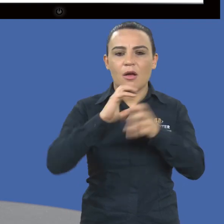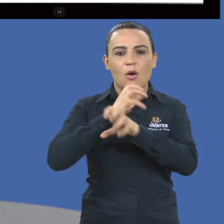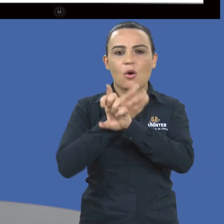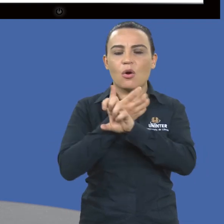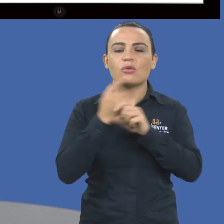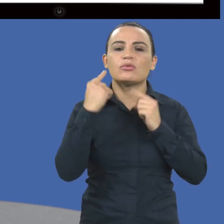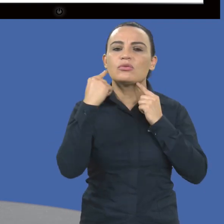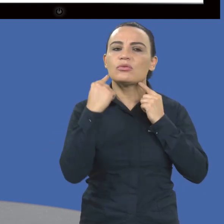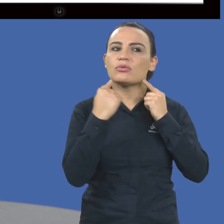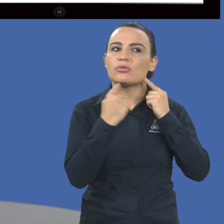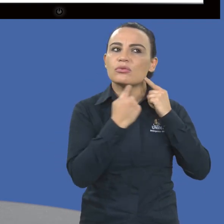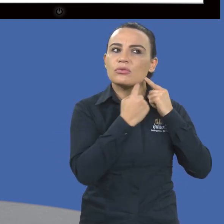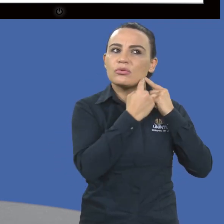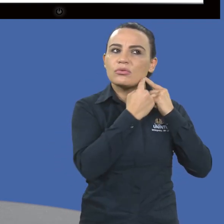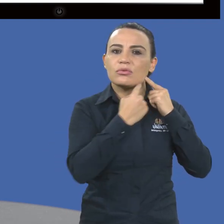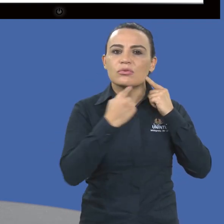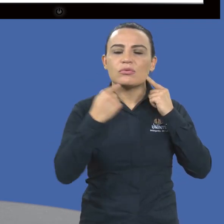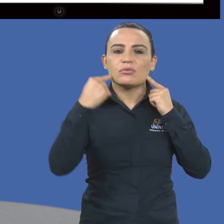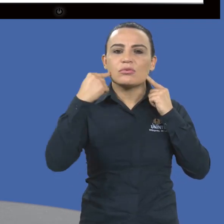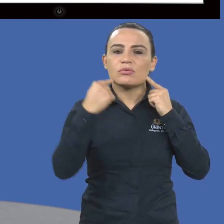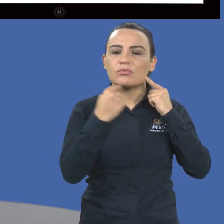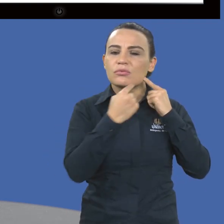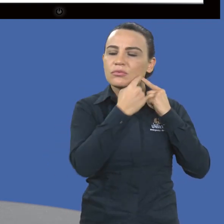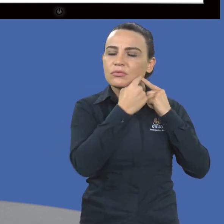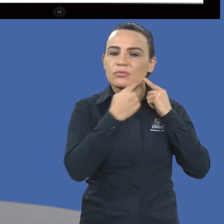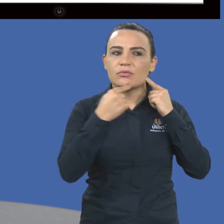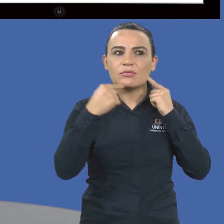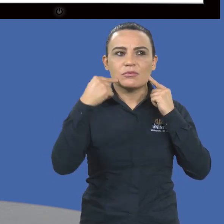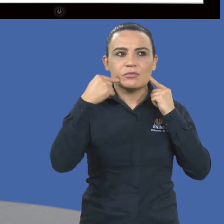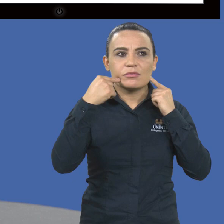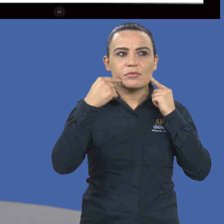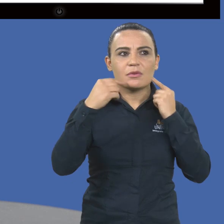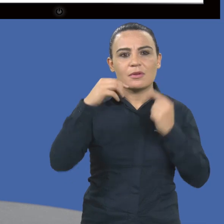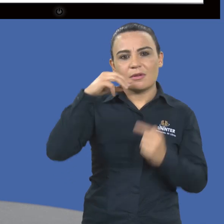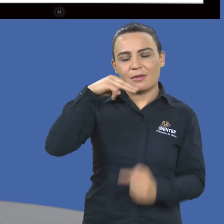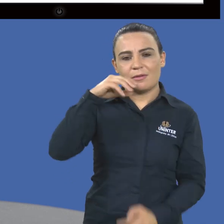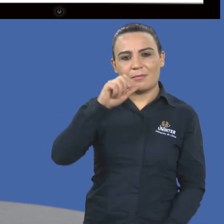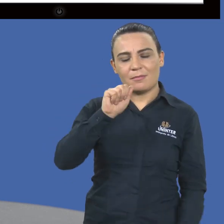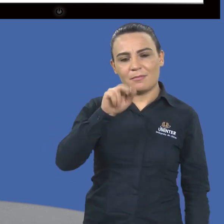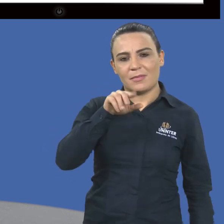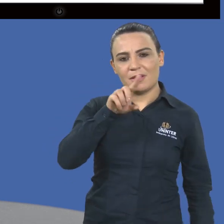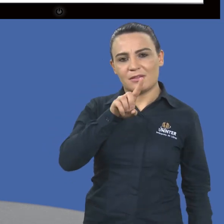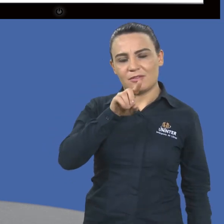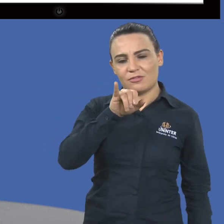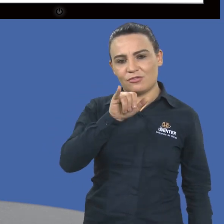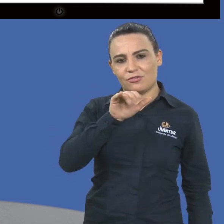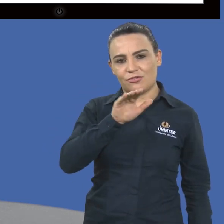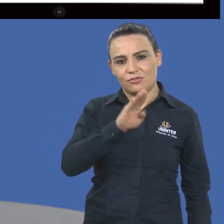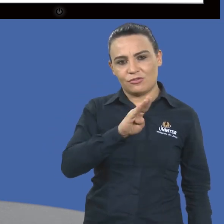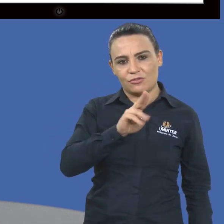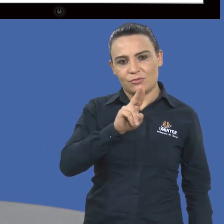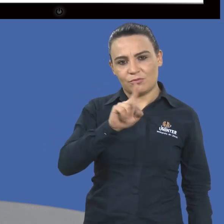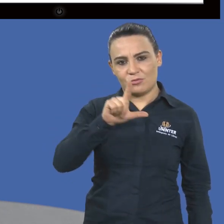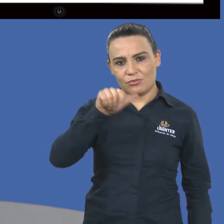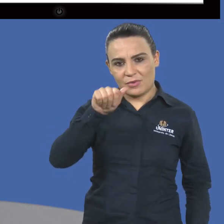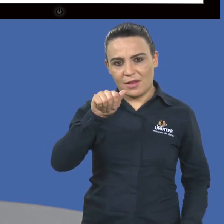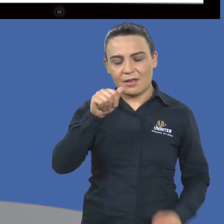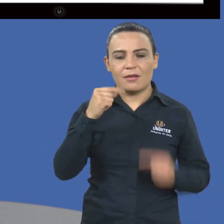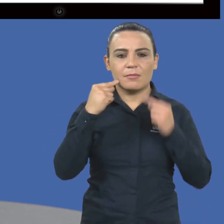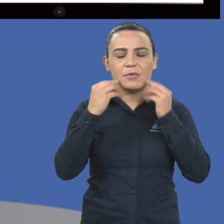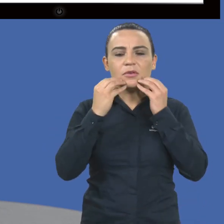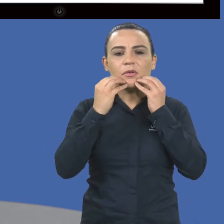a língua vai para fora. Então, alguns fisioterapeutas começam a